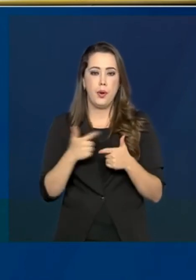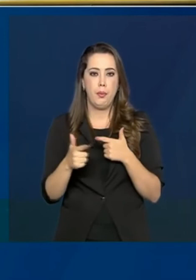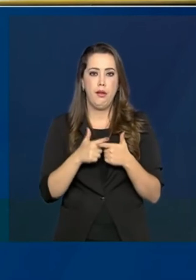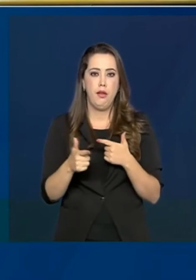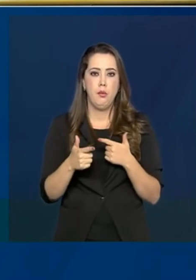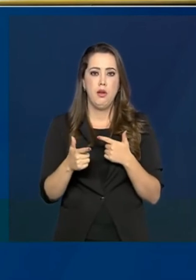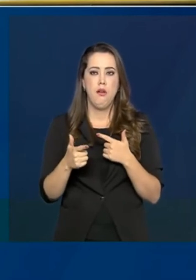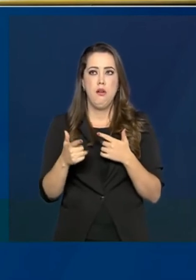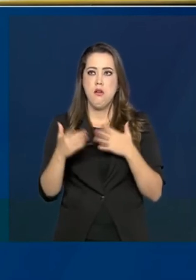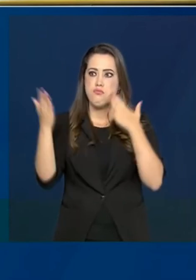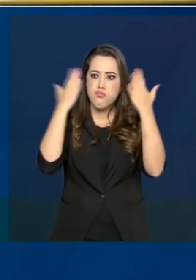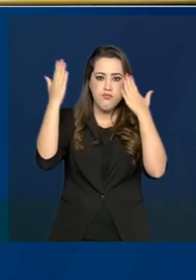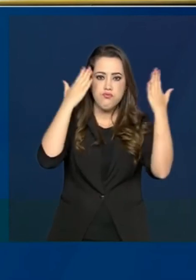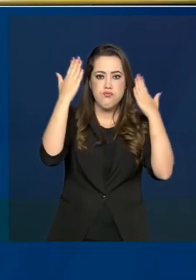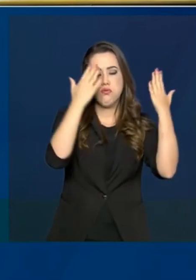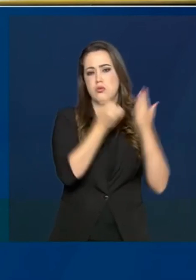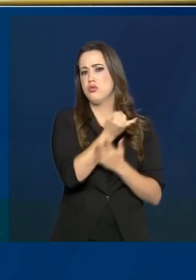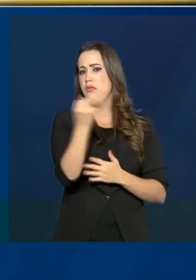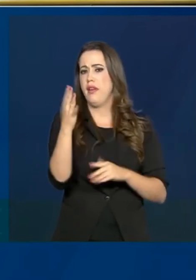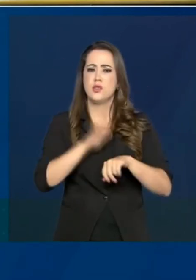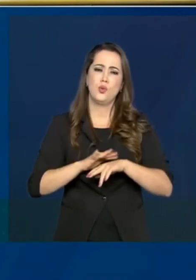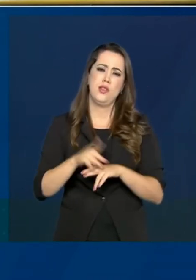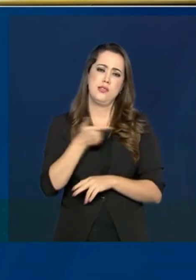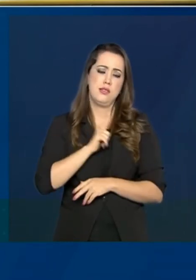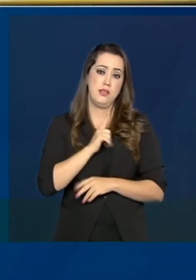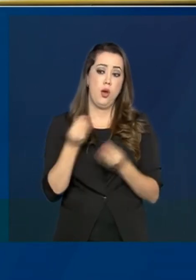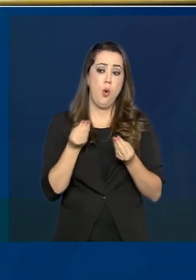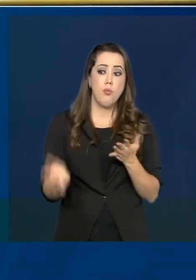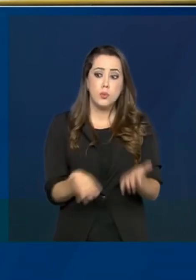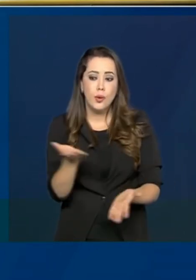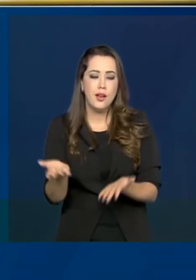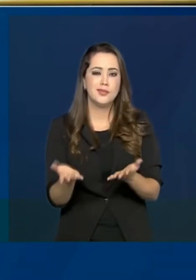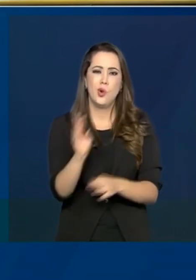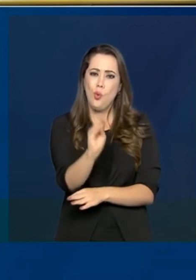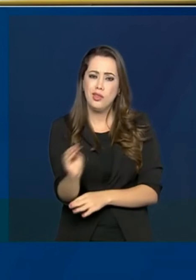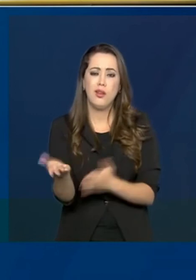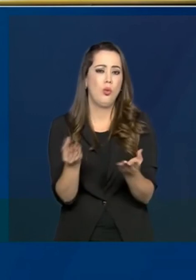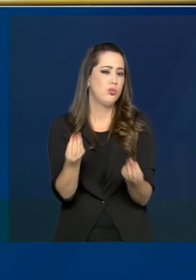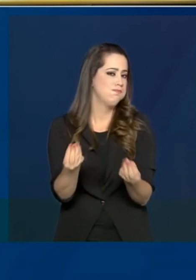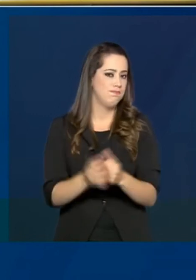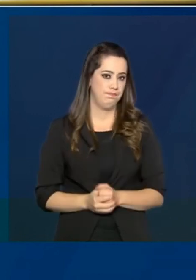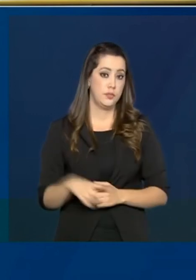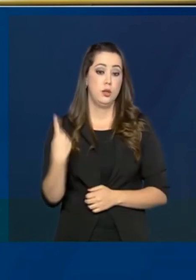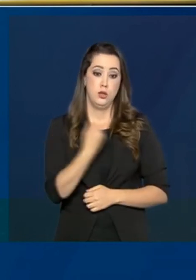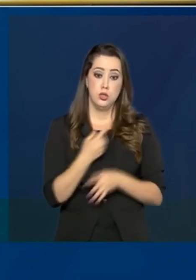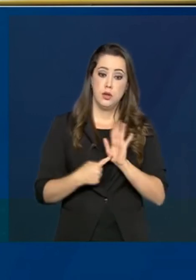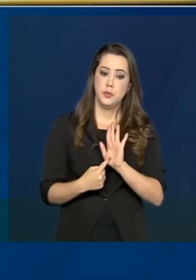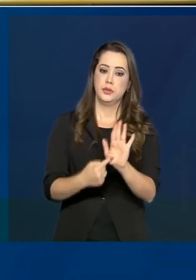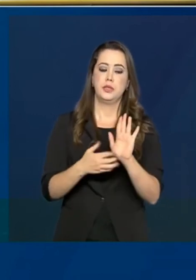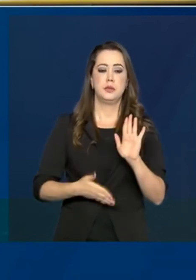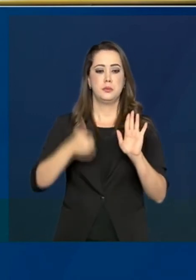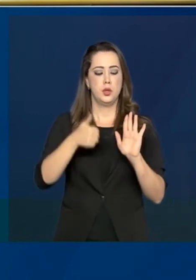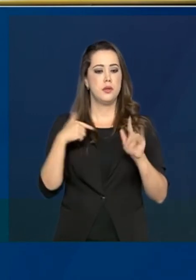suas diversas manifestações, com suas diversas doenças, e para isso a gente vai fornecer as melhores evidências que foram trabalhadas pela